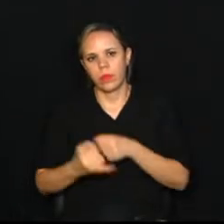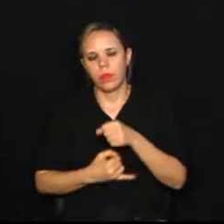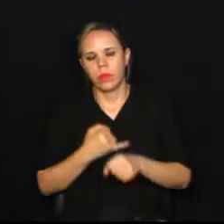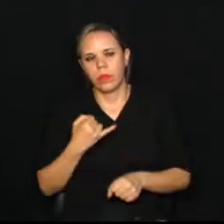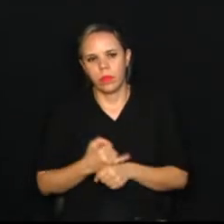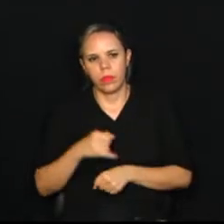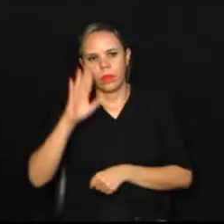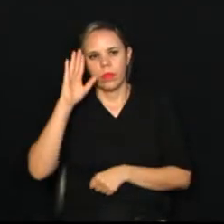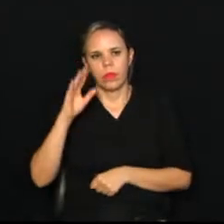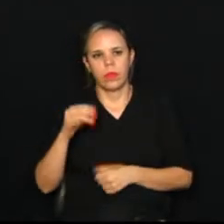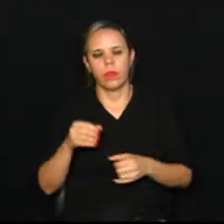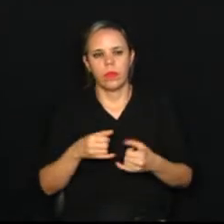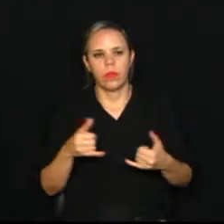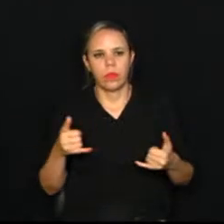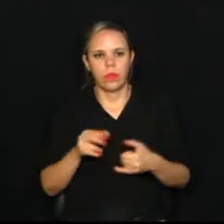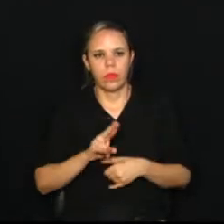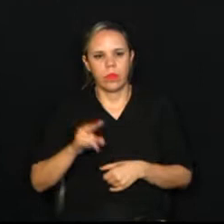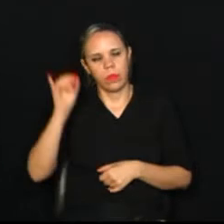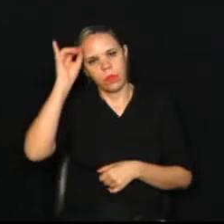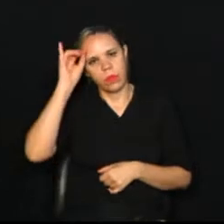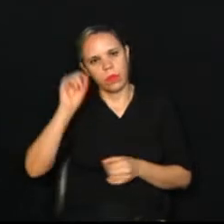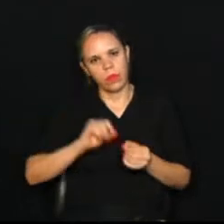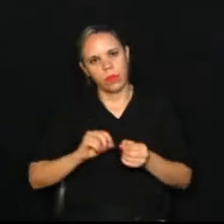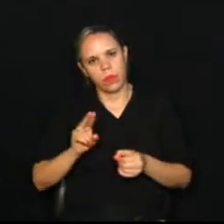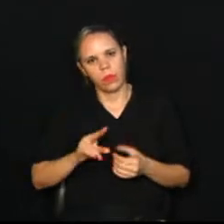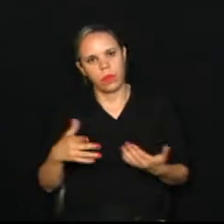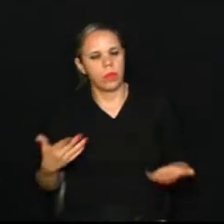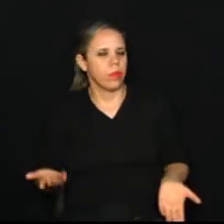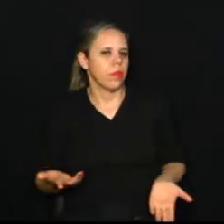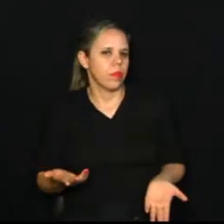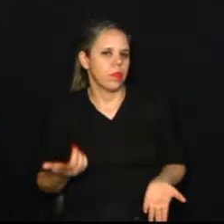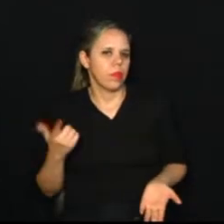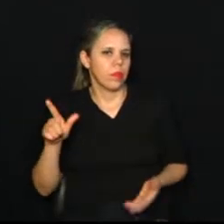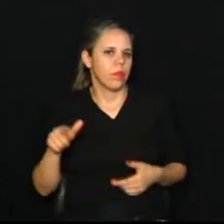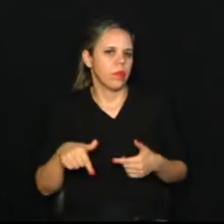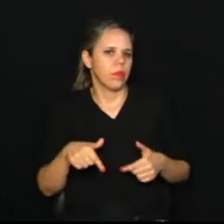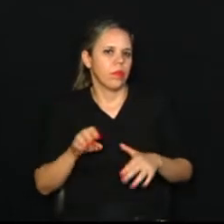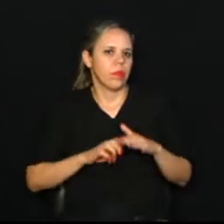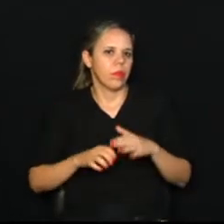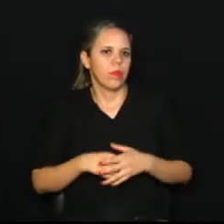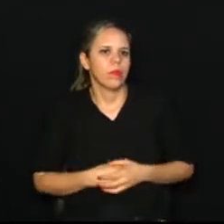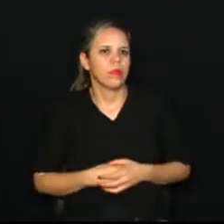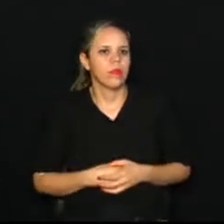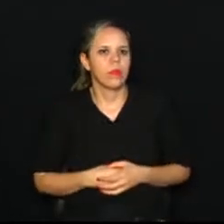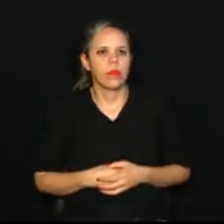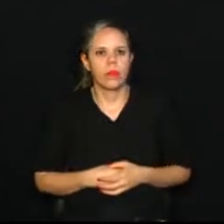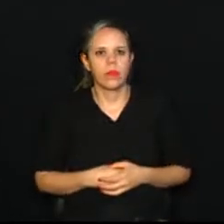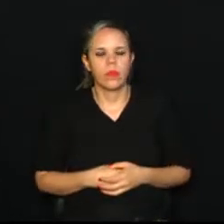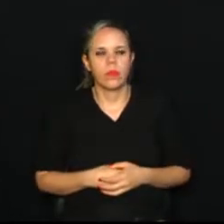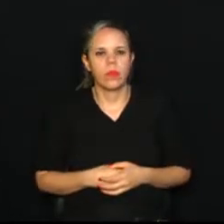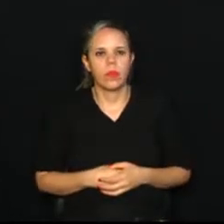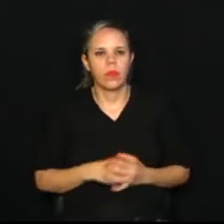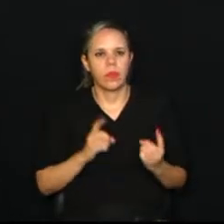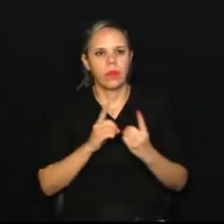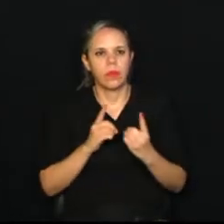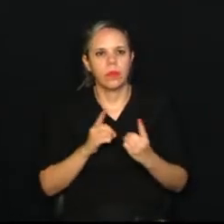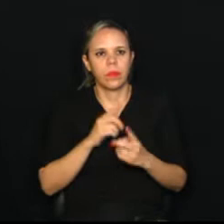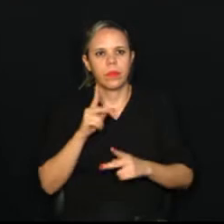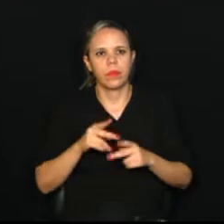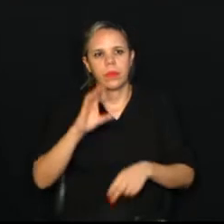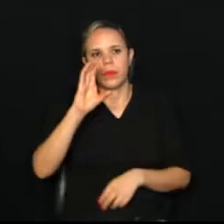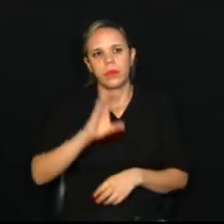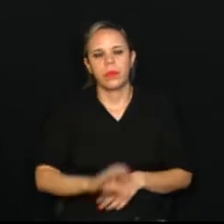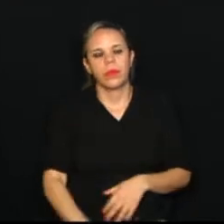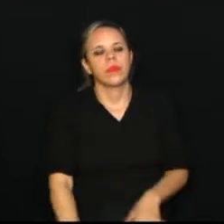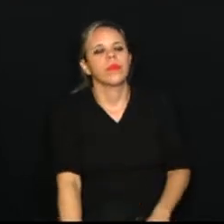o cabo que ultimamente tem sido utilizado pelas operadoras. O atendimento ao